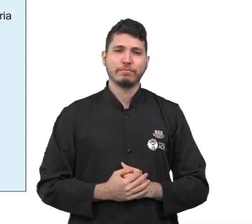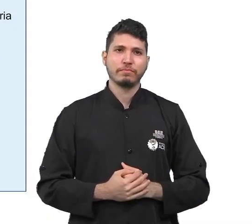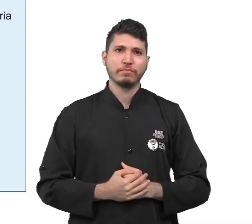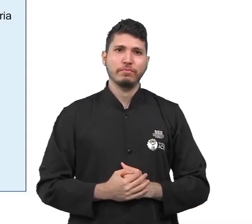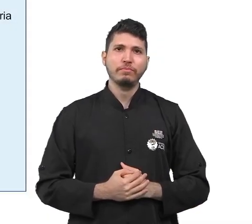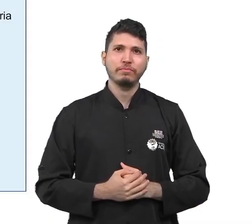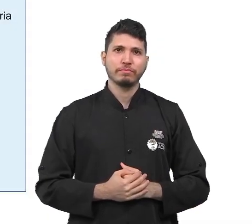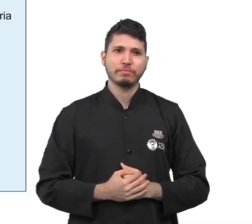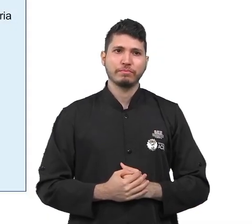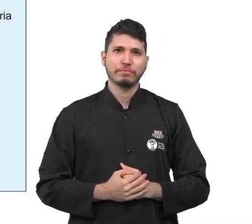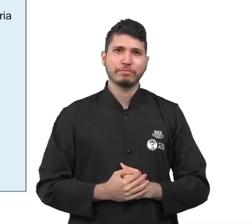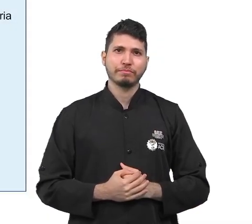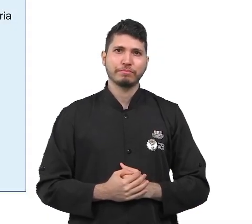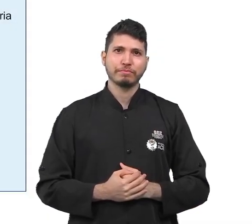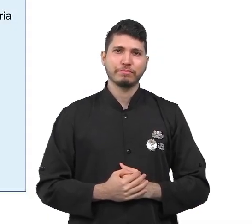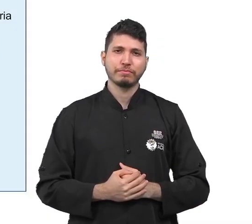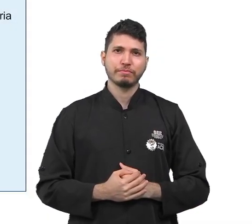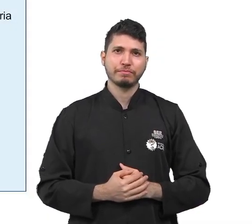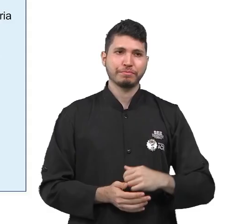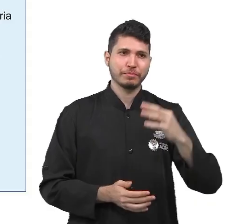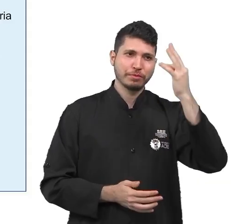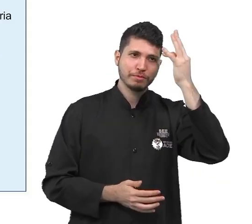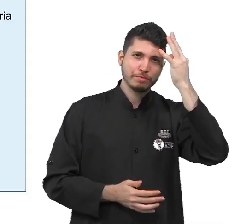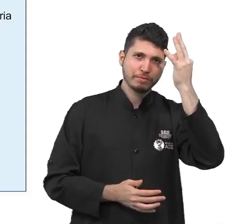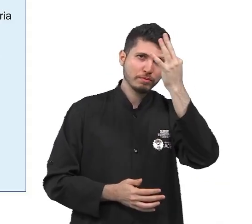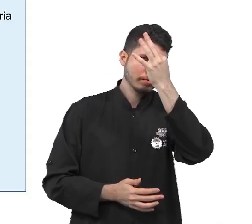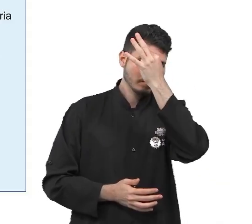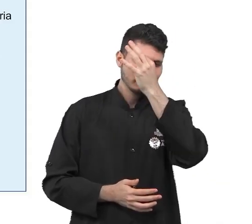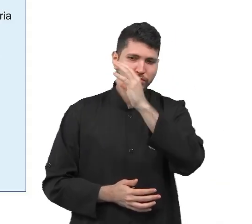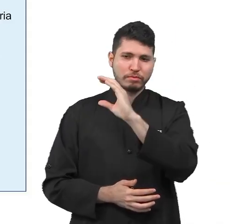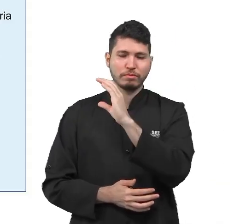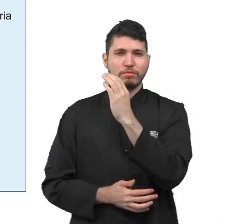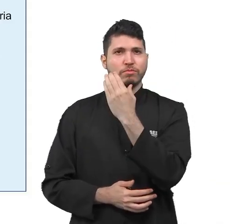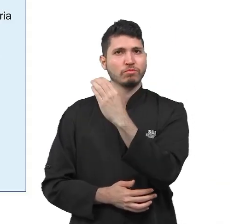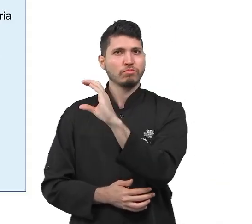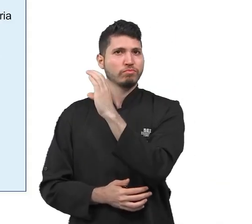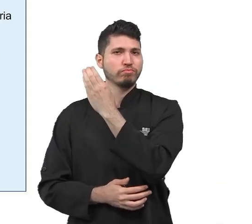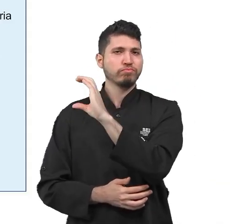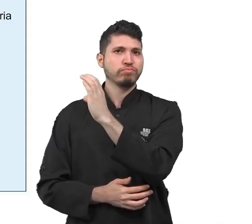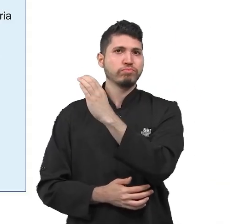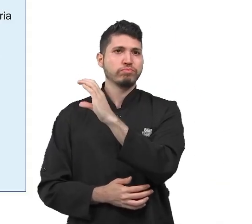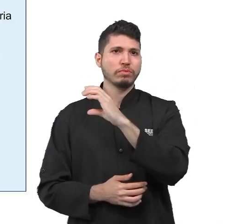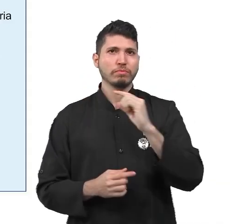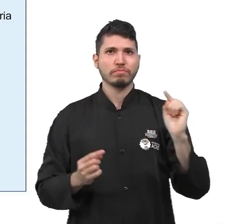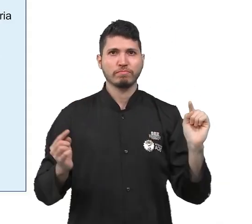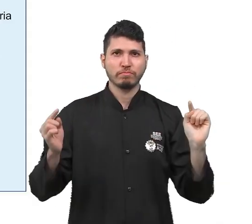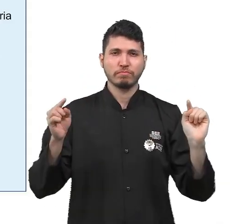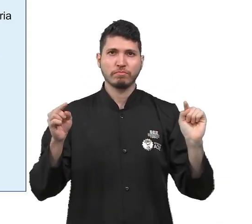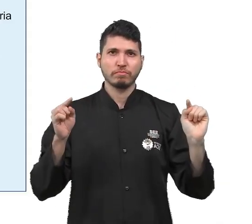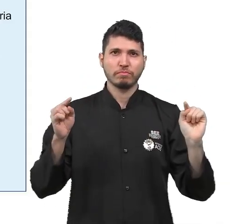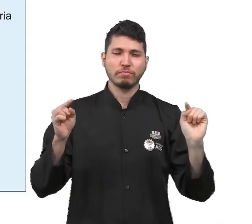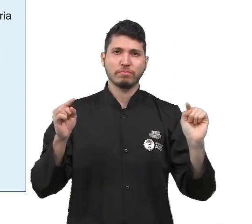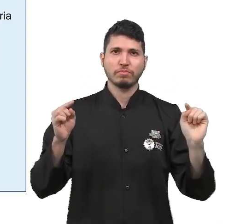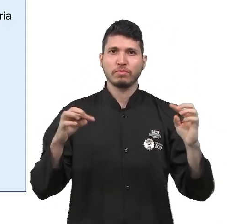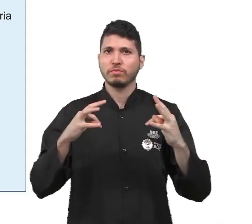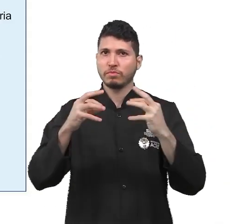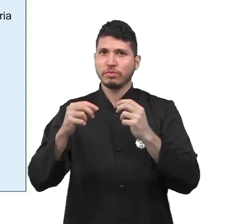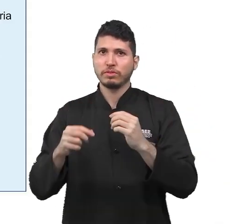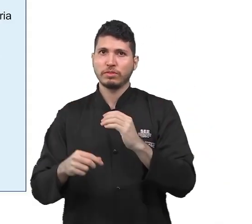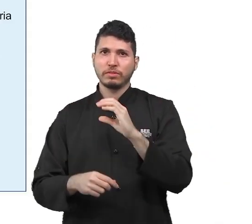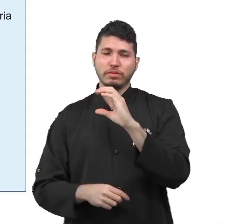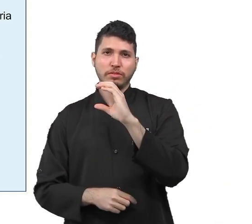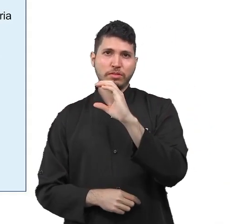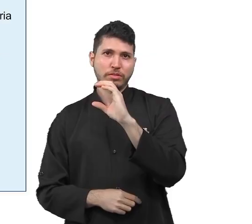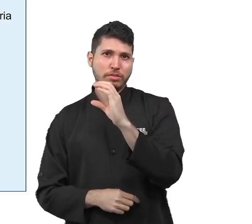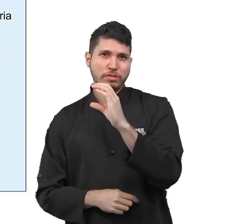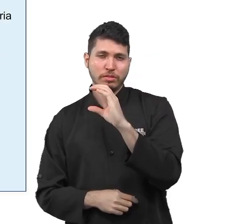a filosofia e a ciência. Na verdade, nós podemos dizer que toda ciência é filha da filosofia. Então, a filosofia,